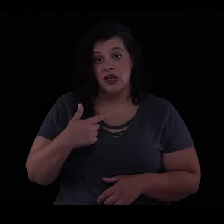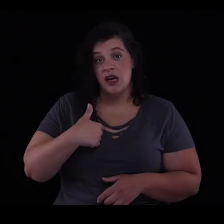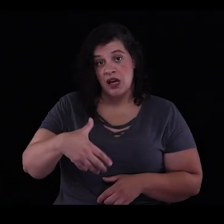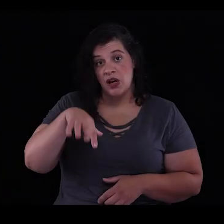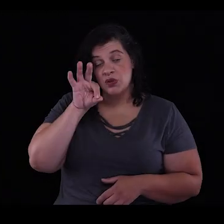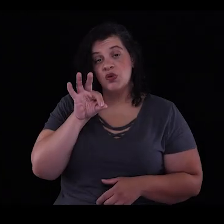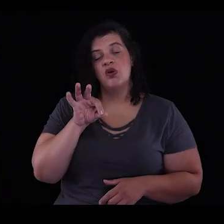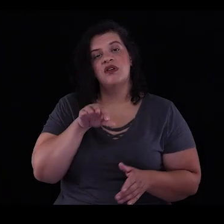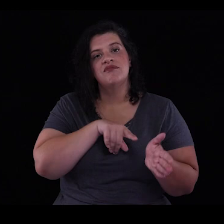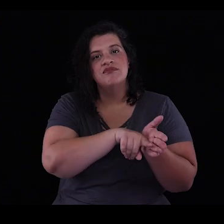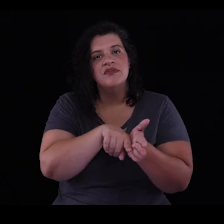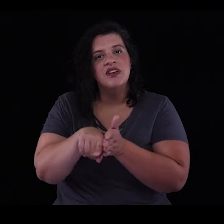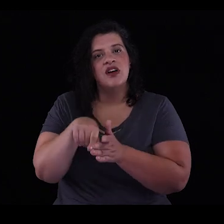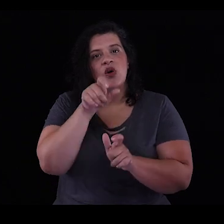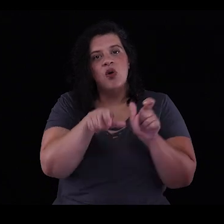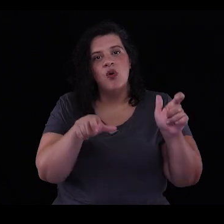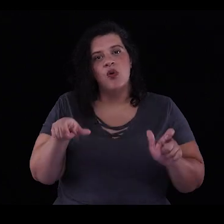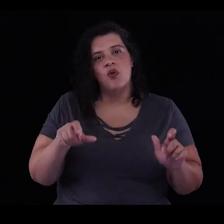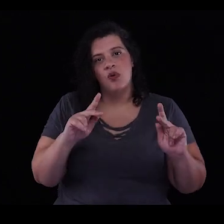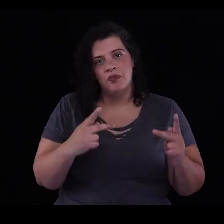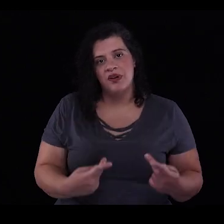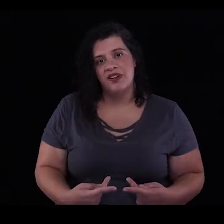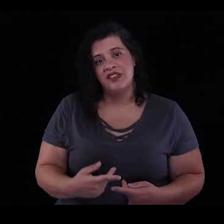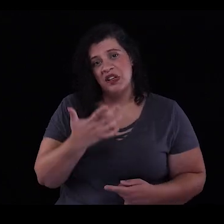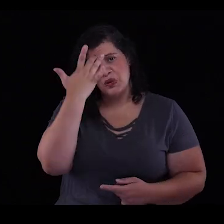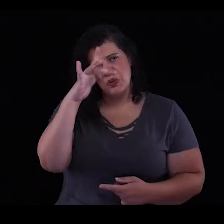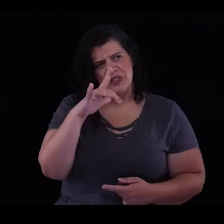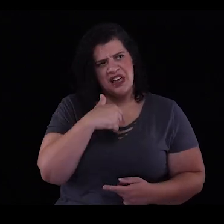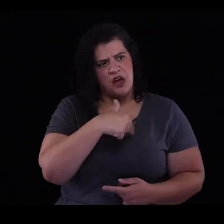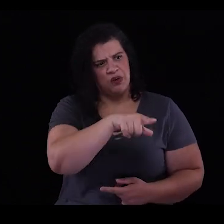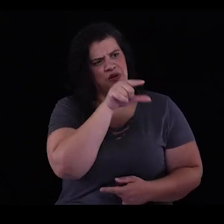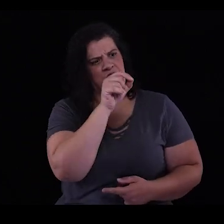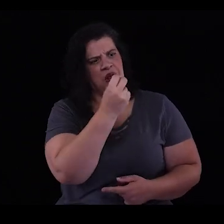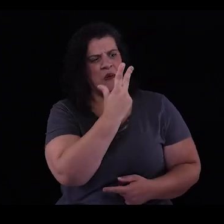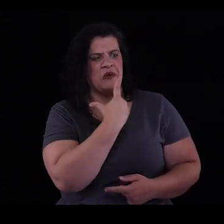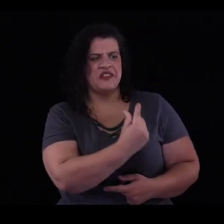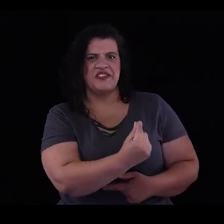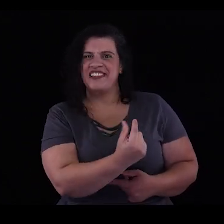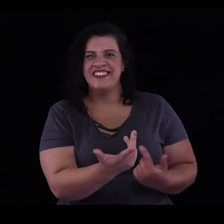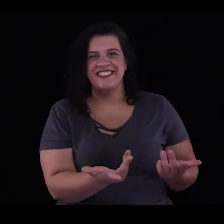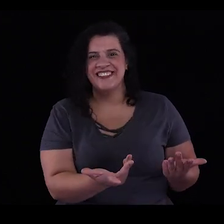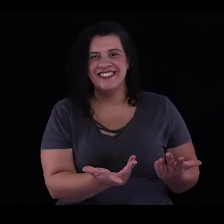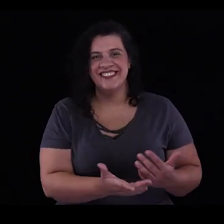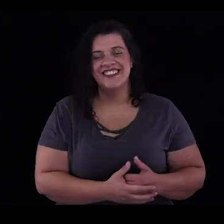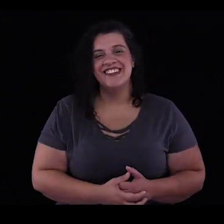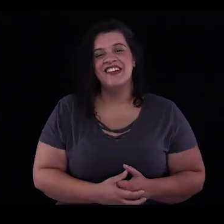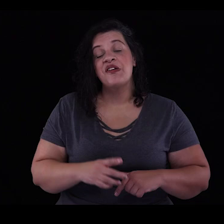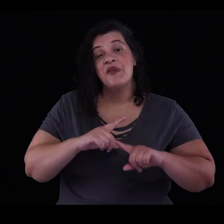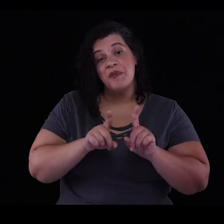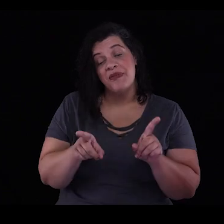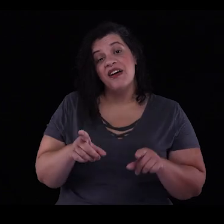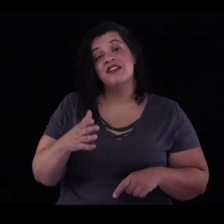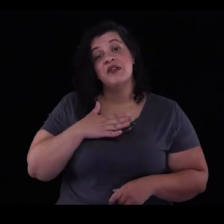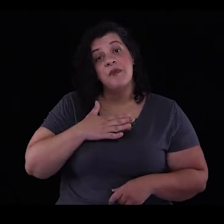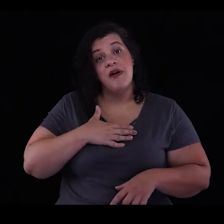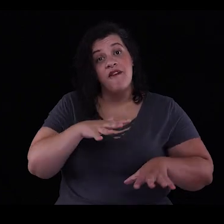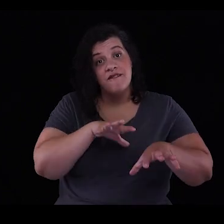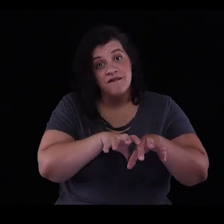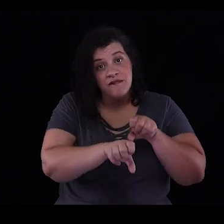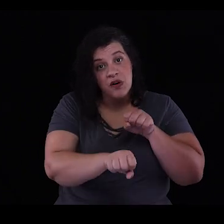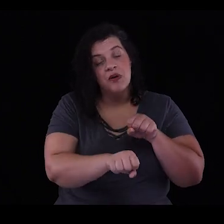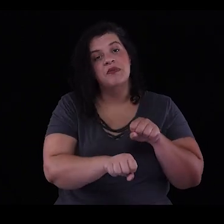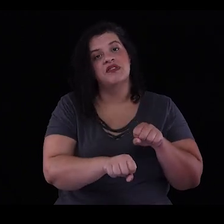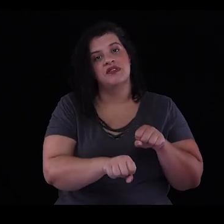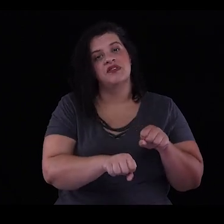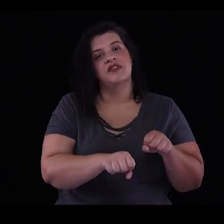Escolhi fazer ciências humanas. Eu não sei se eu escolhi ou se as ciências humanas me escolheram, mas a minha